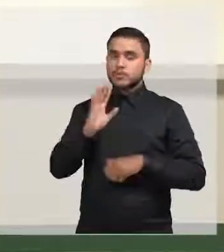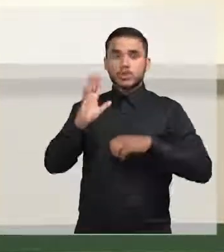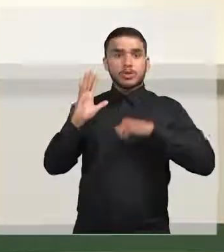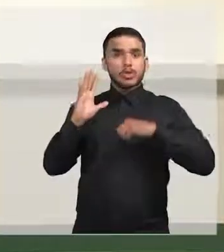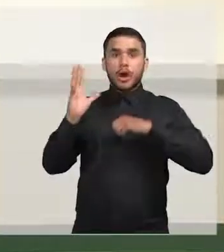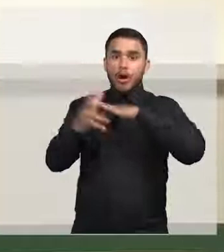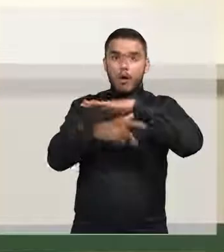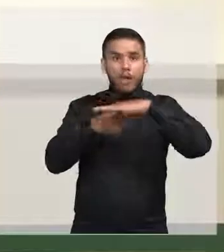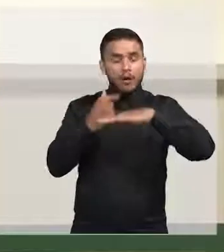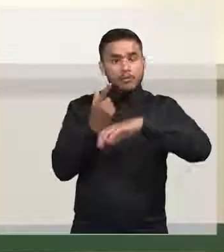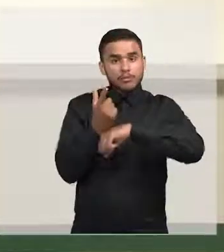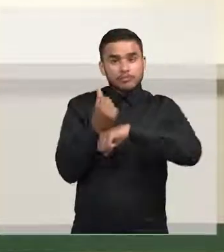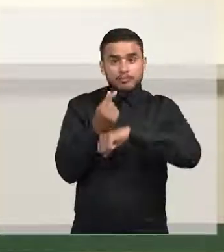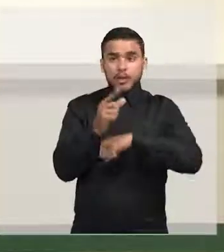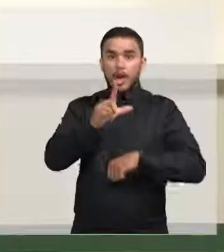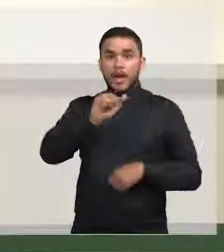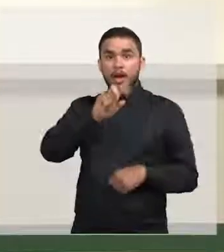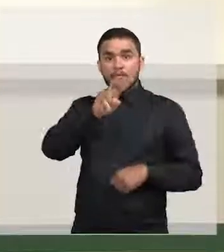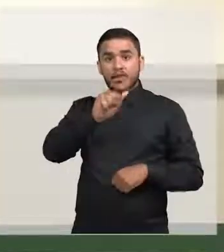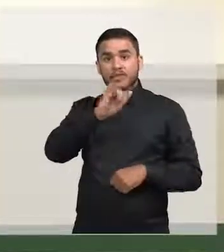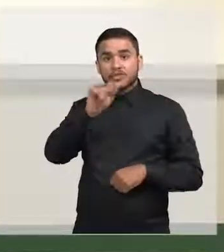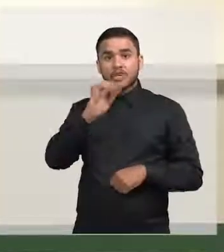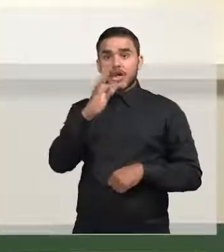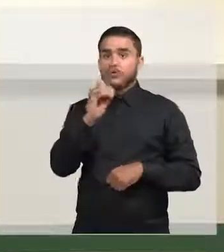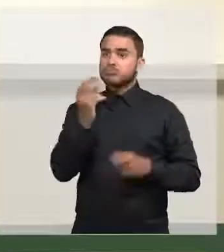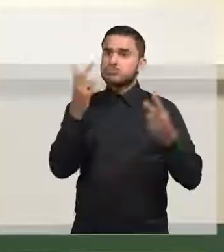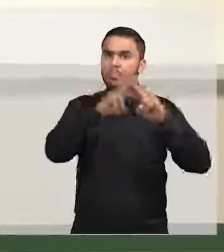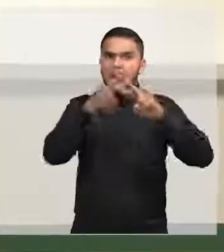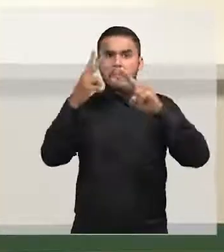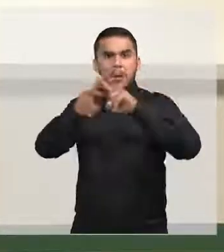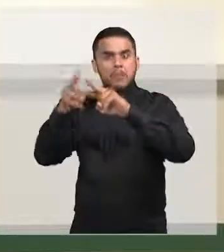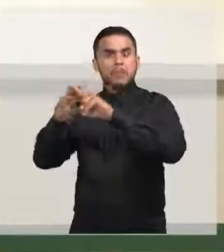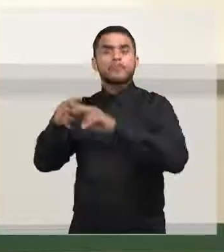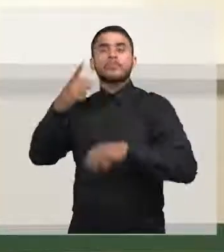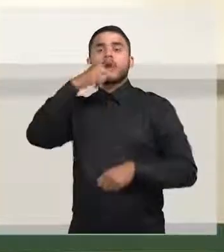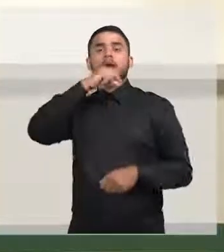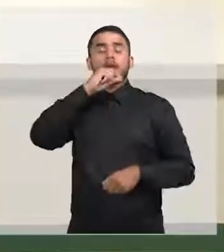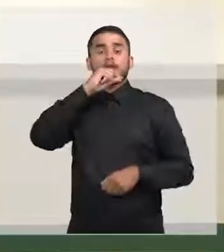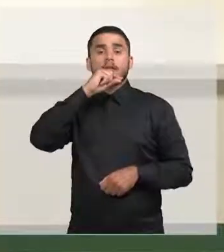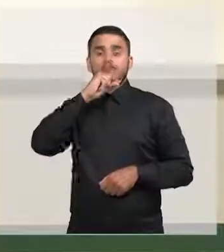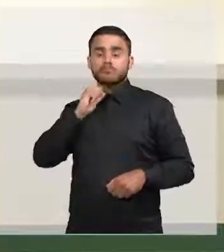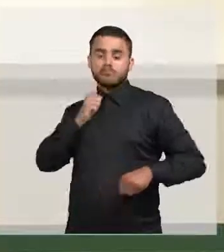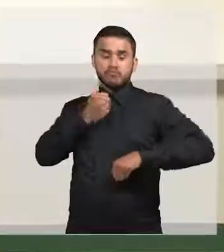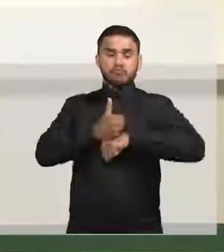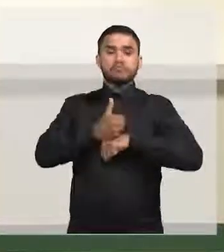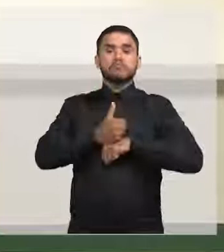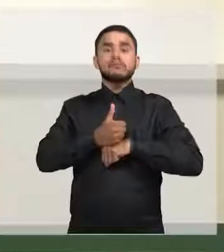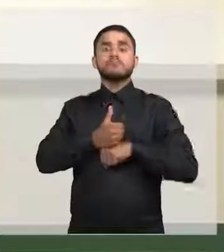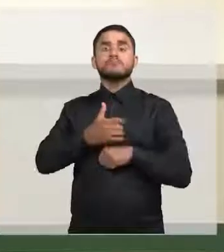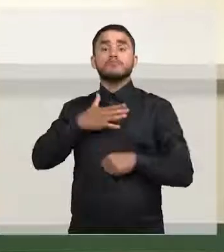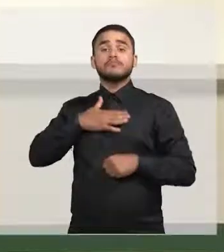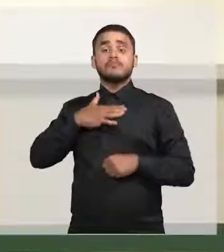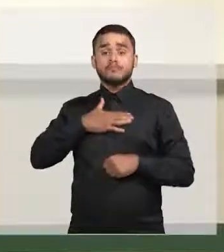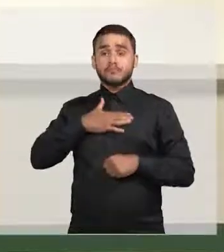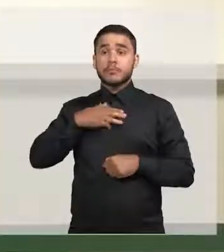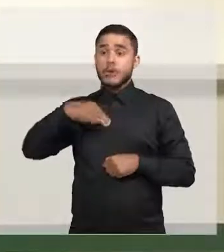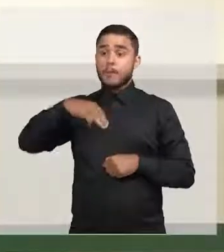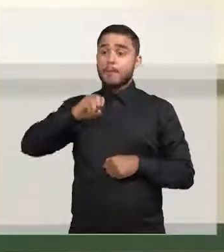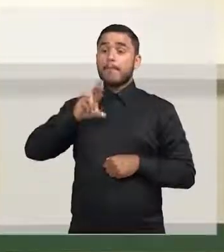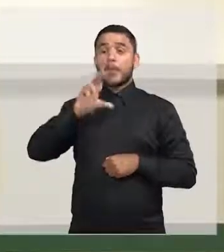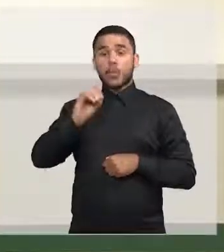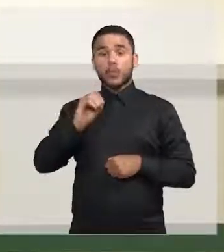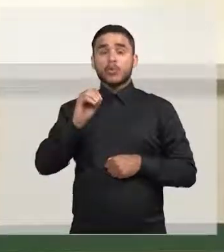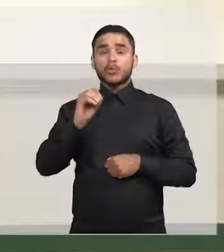juiz Falcone, lá Operação Mão Limpa. Das mãos limpas lá na Que Itália. foi